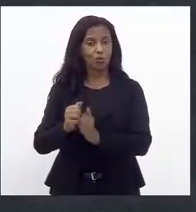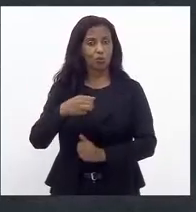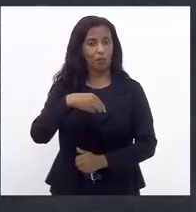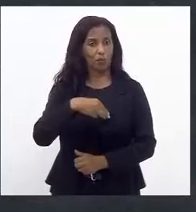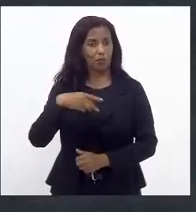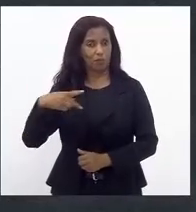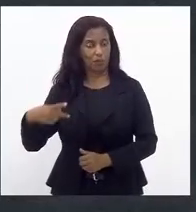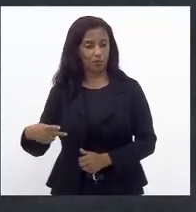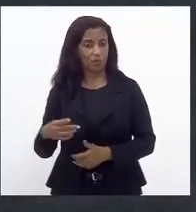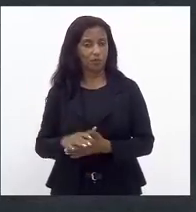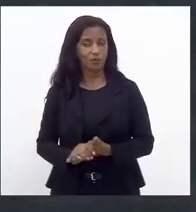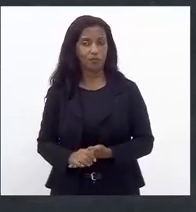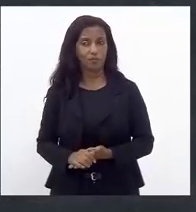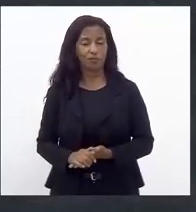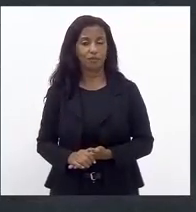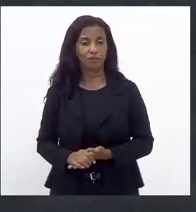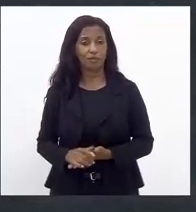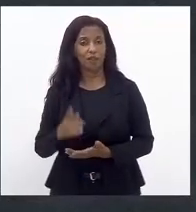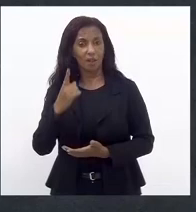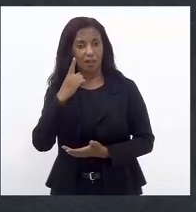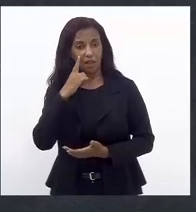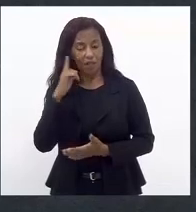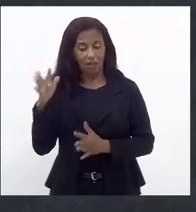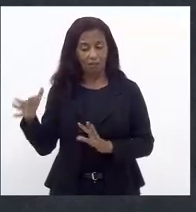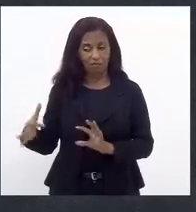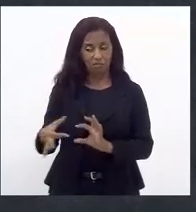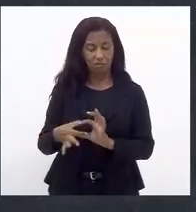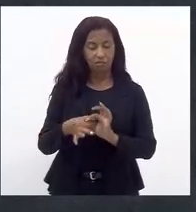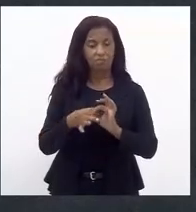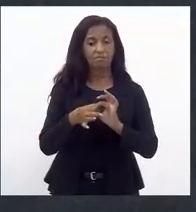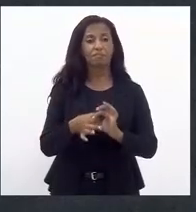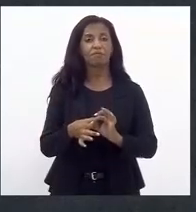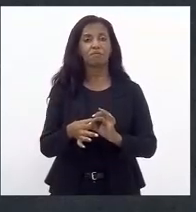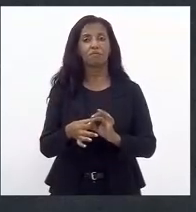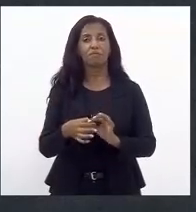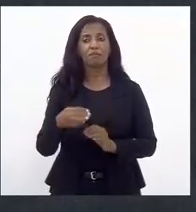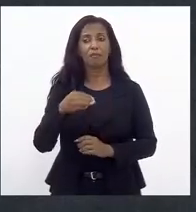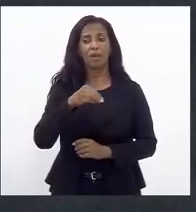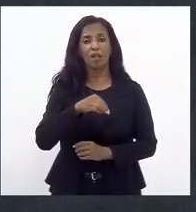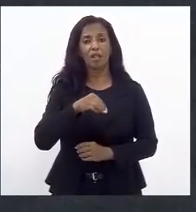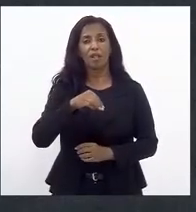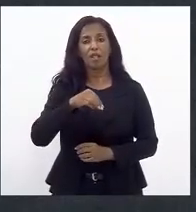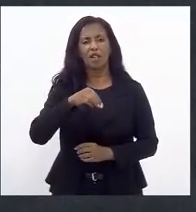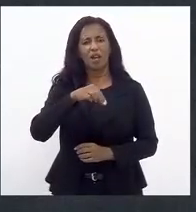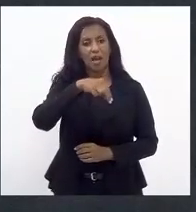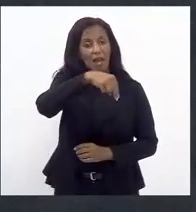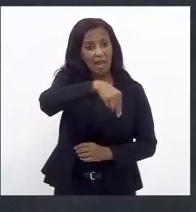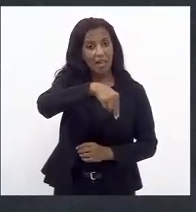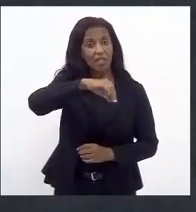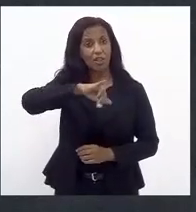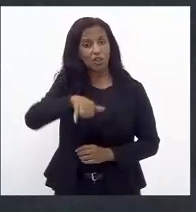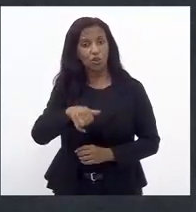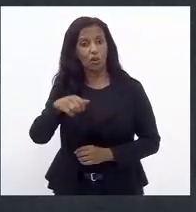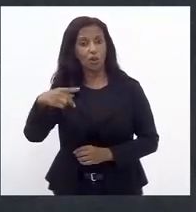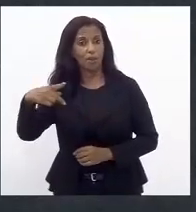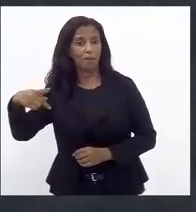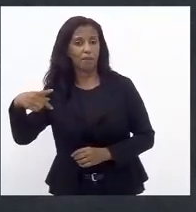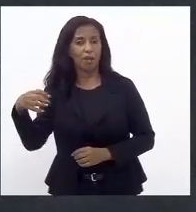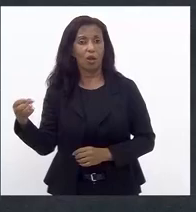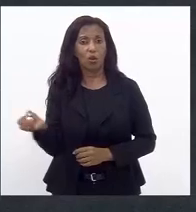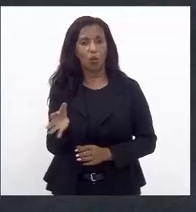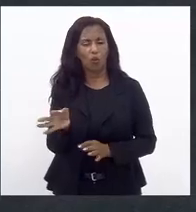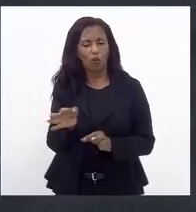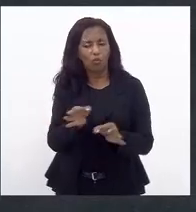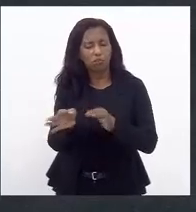público e aderimos ao ele JP que é um